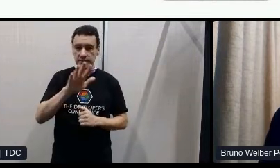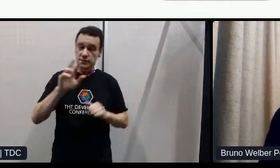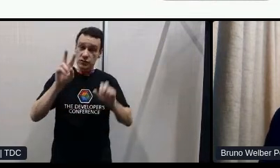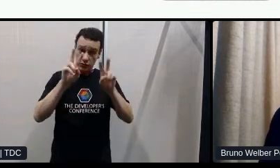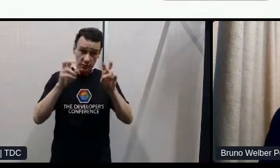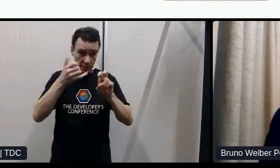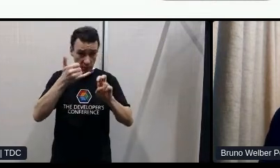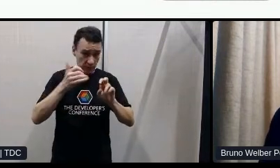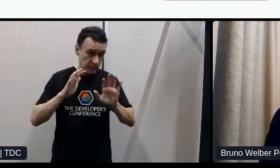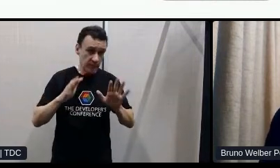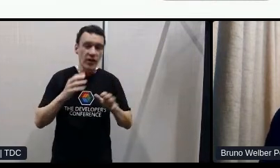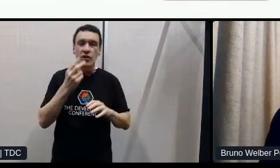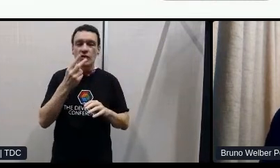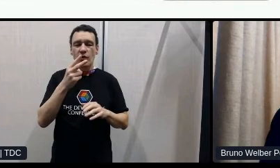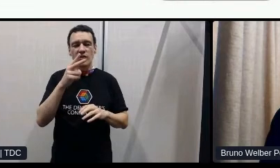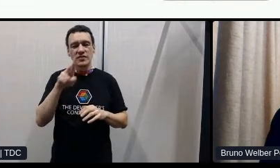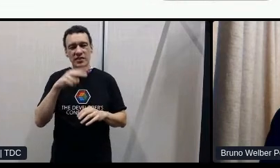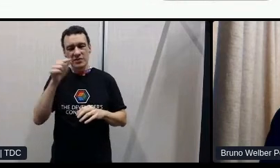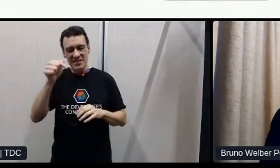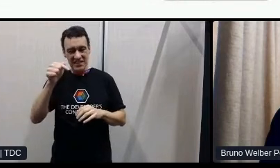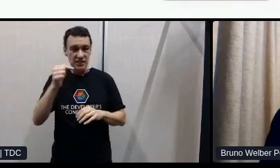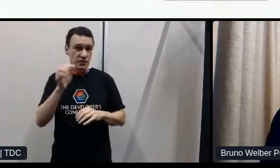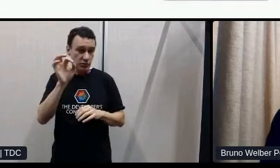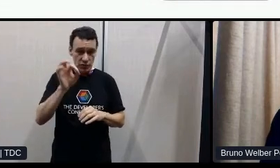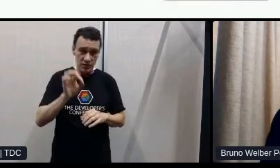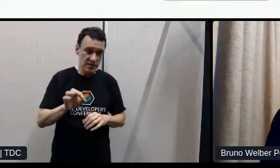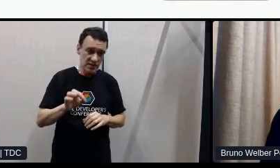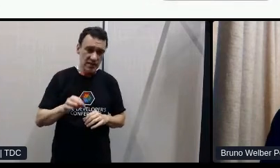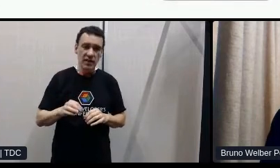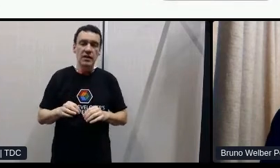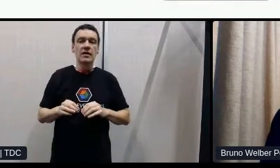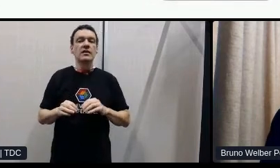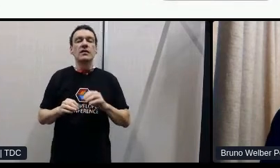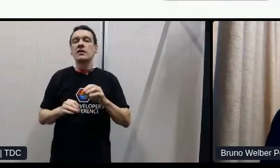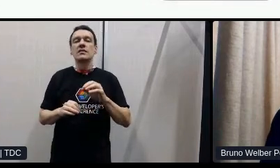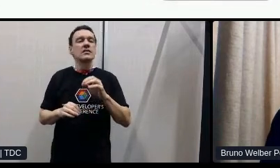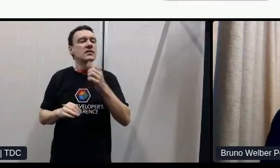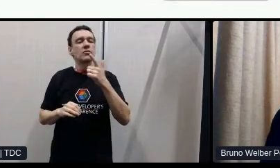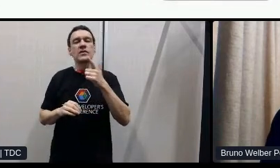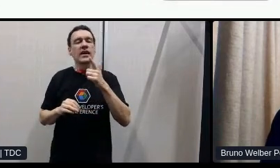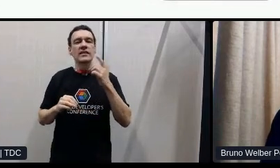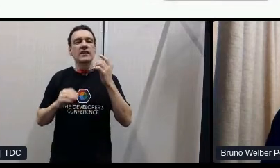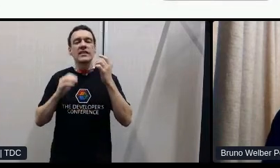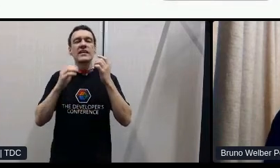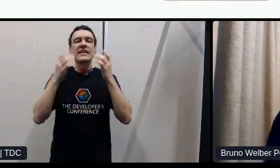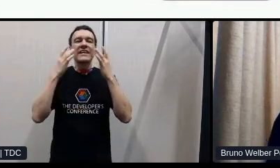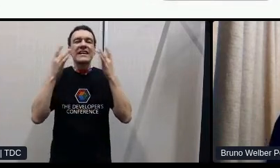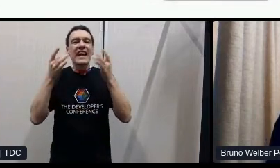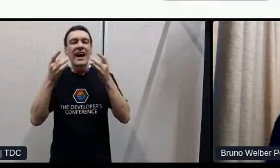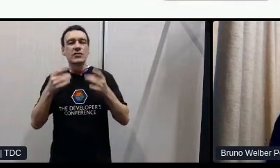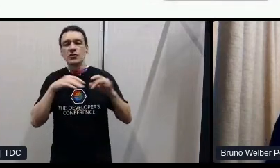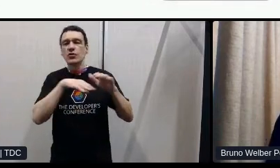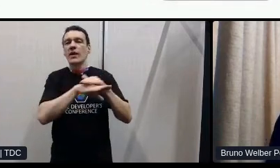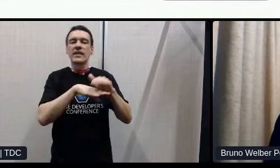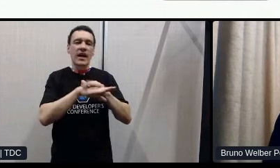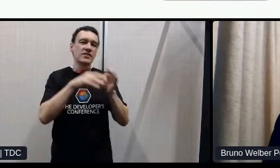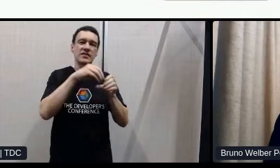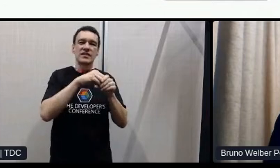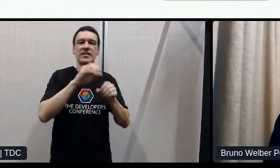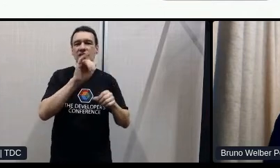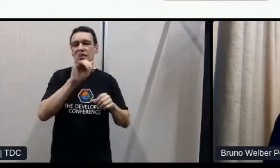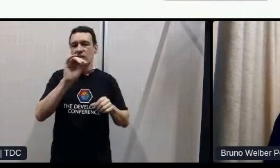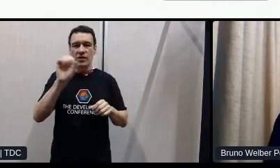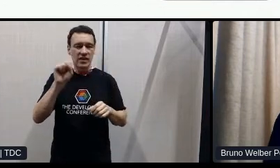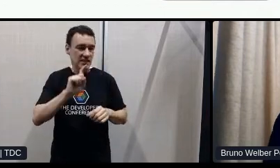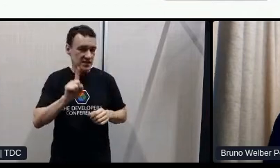2,7% de usuários de iOS não utiliza o teclado do iOS. Como assim? Qual a relevância disso? A gente às vezes tem a